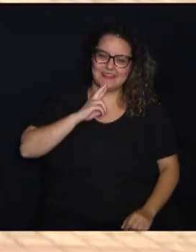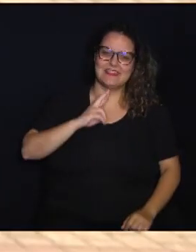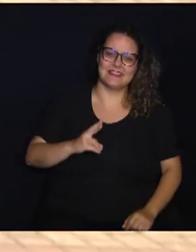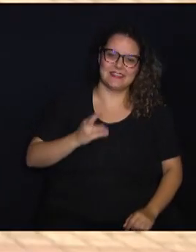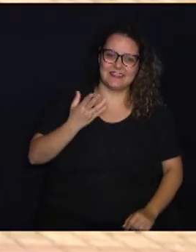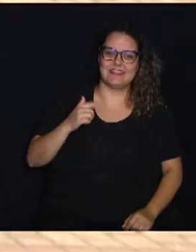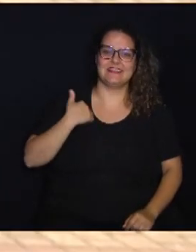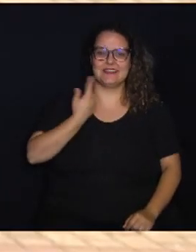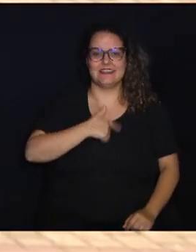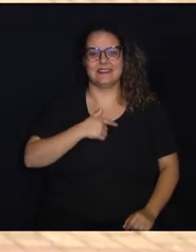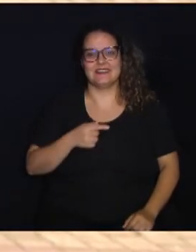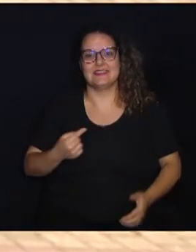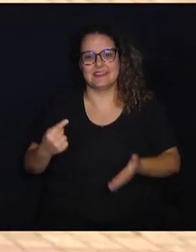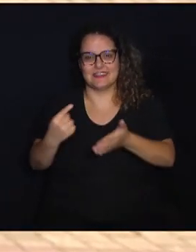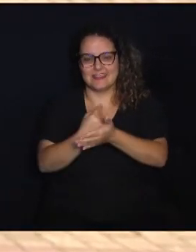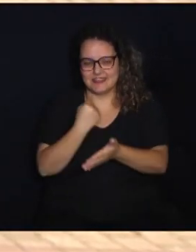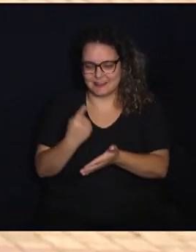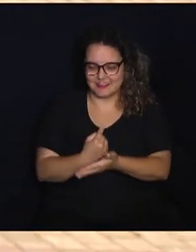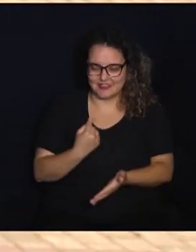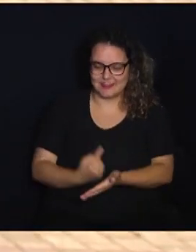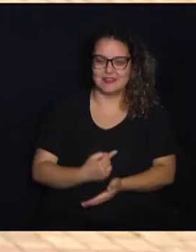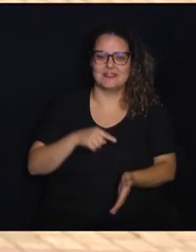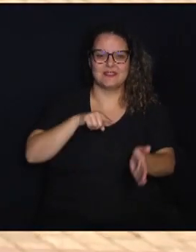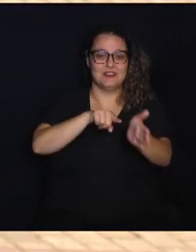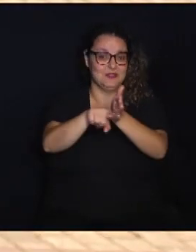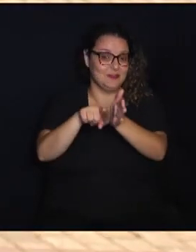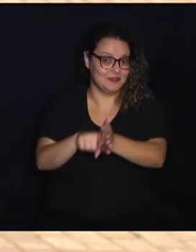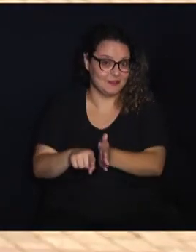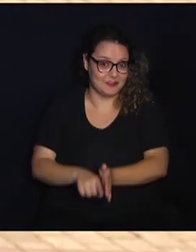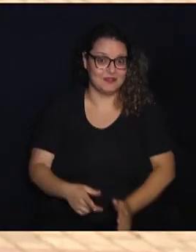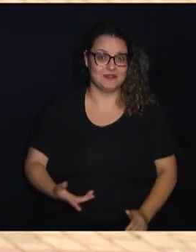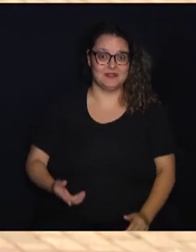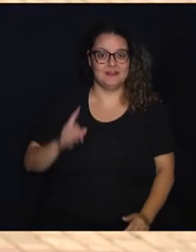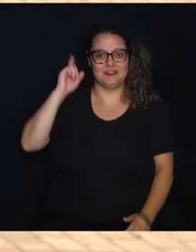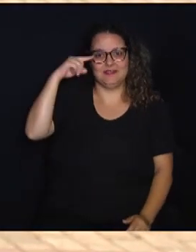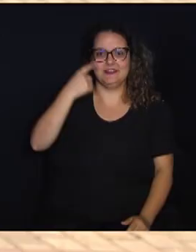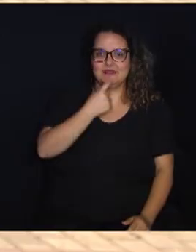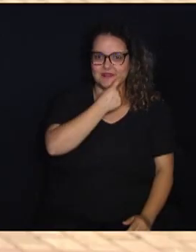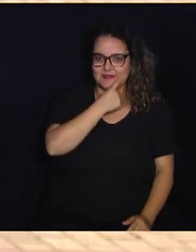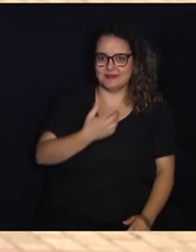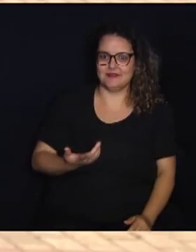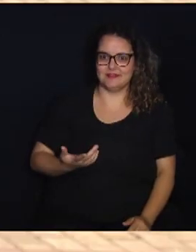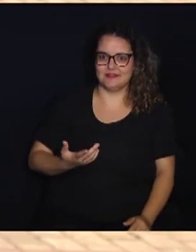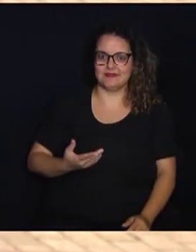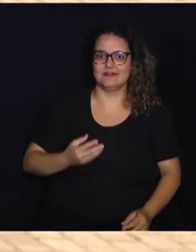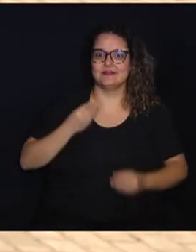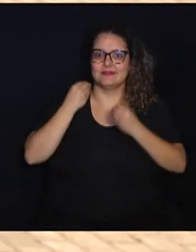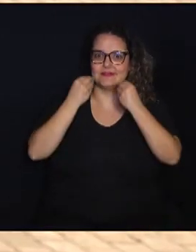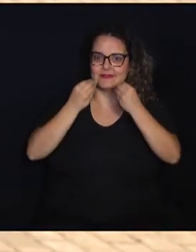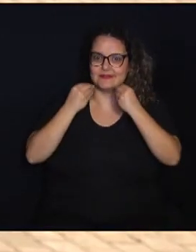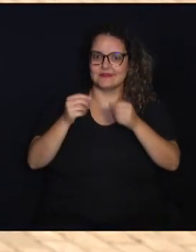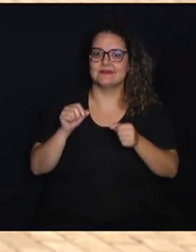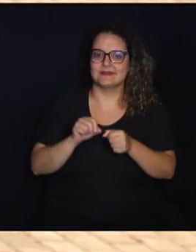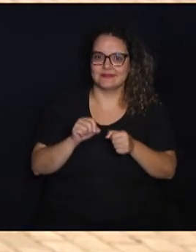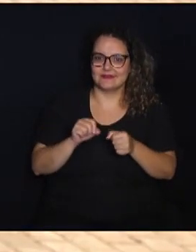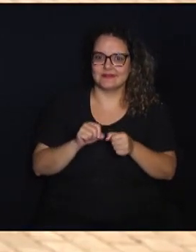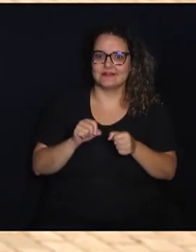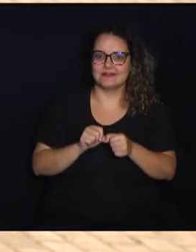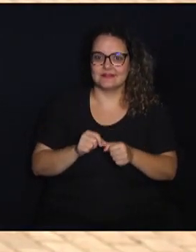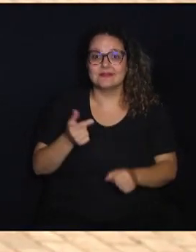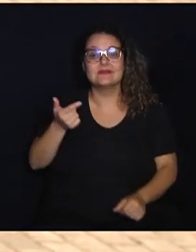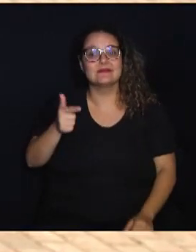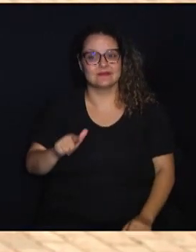as nossas perguntas, os nossos questionamentos. Mirna Abreu, como devemos fazer para manter